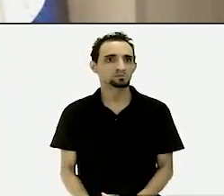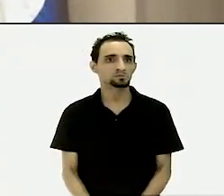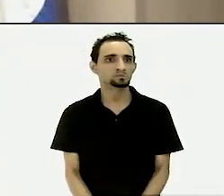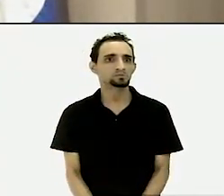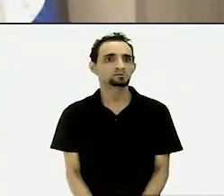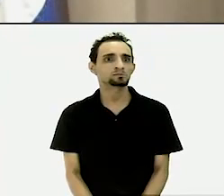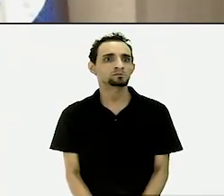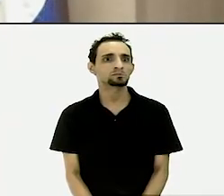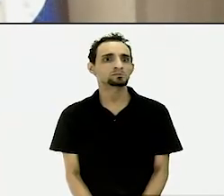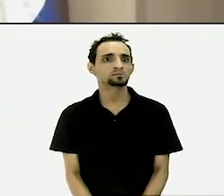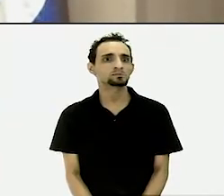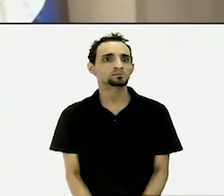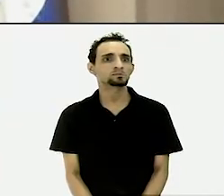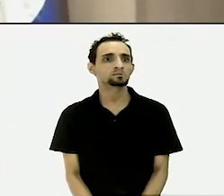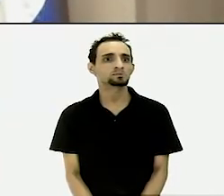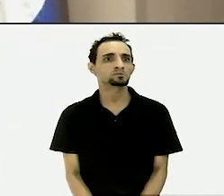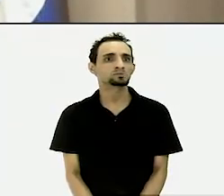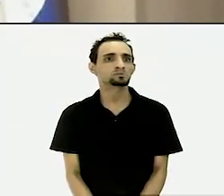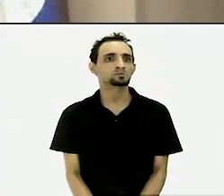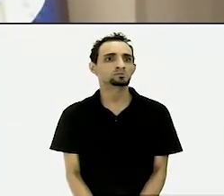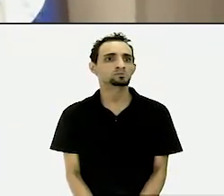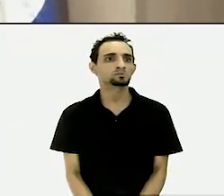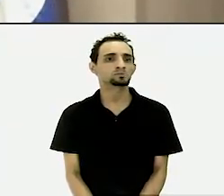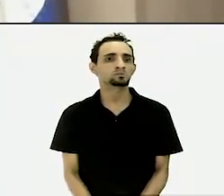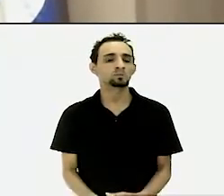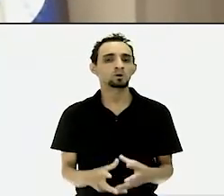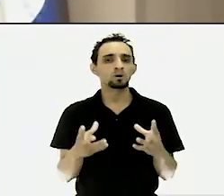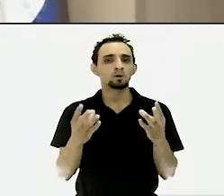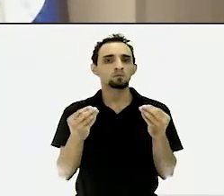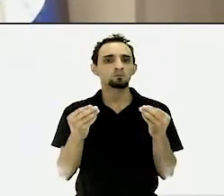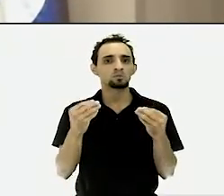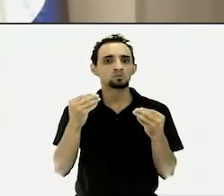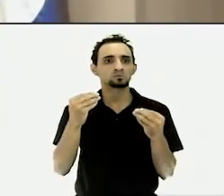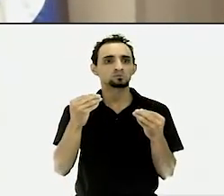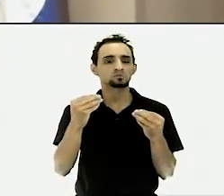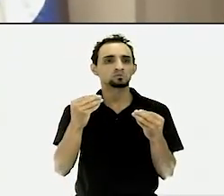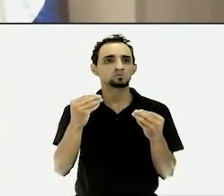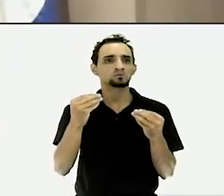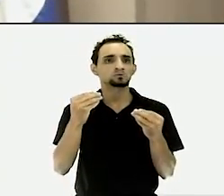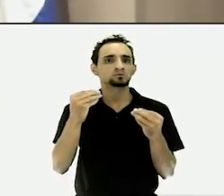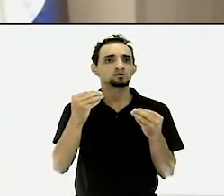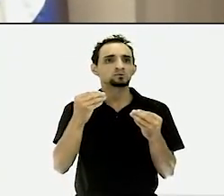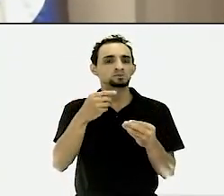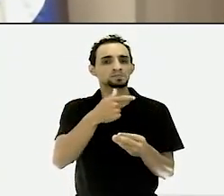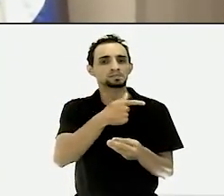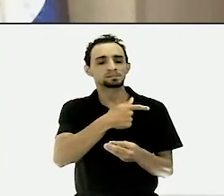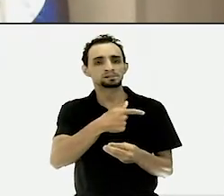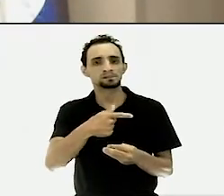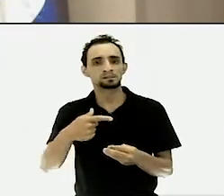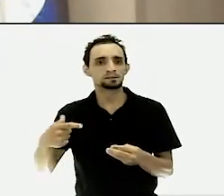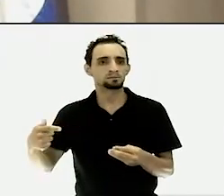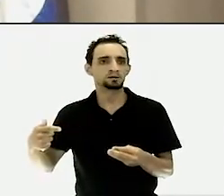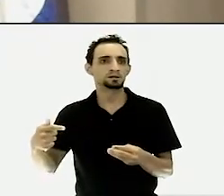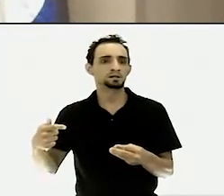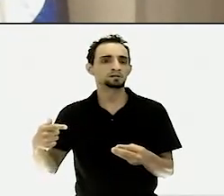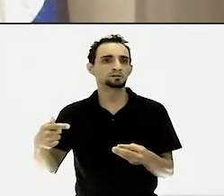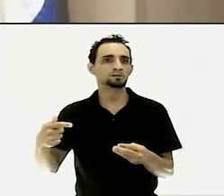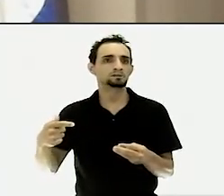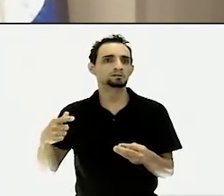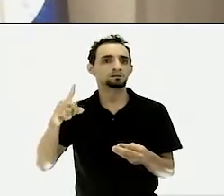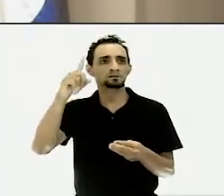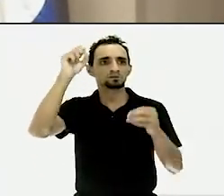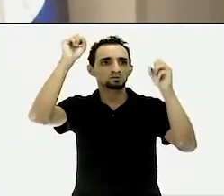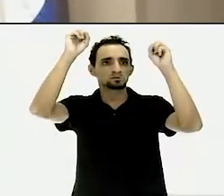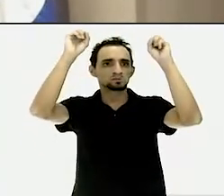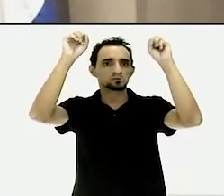assistir... um ótimo final de semana, que amanhã já é sexta, depois tem o próxima semana tem o feriado. Então, agradecer a todos